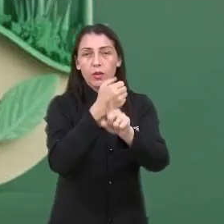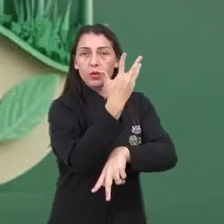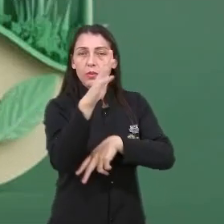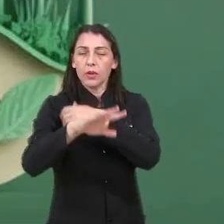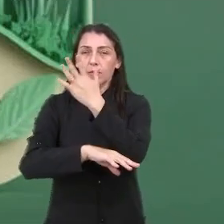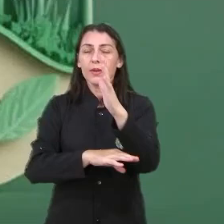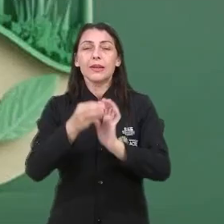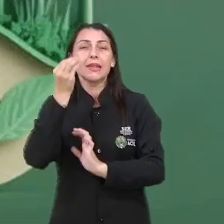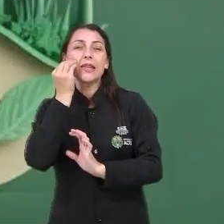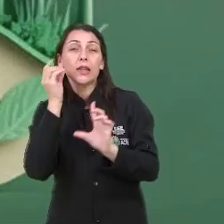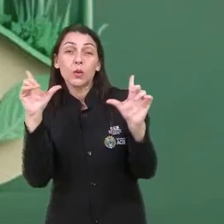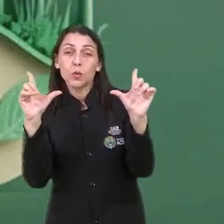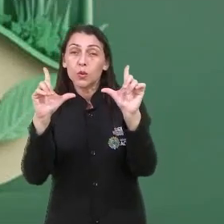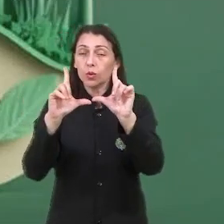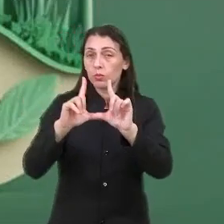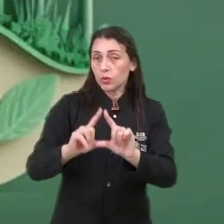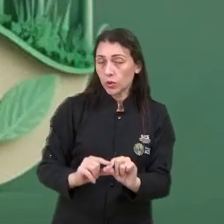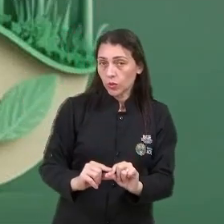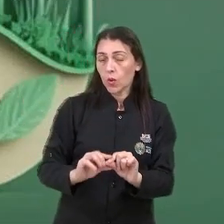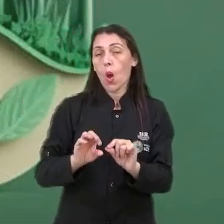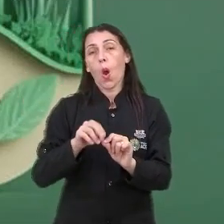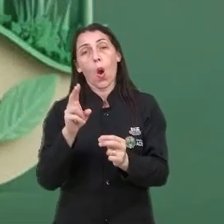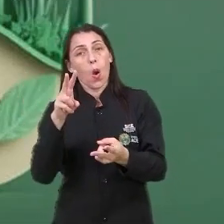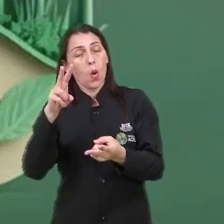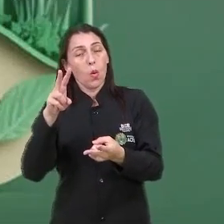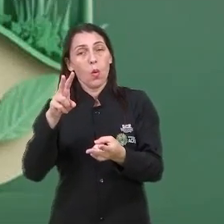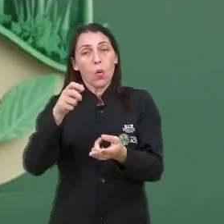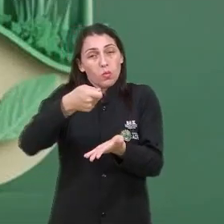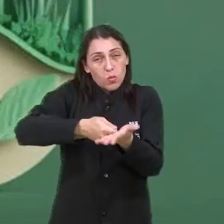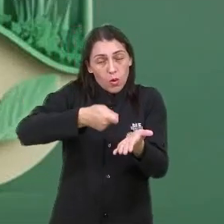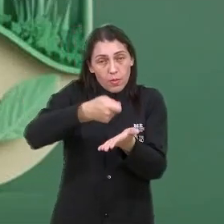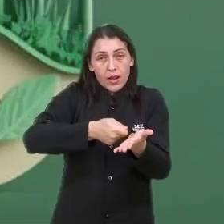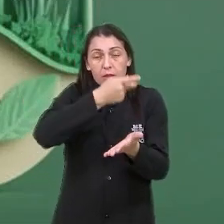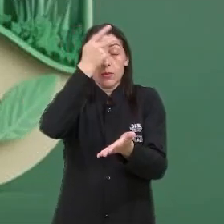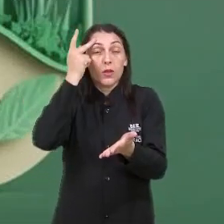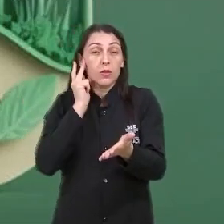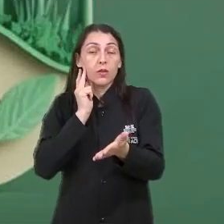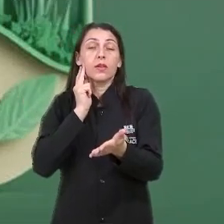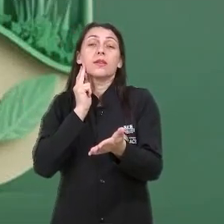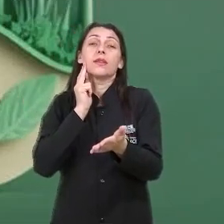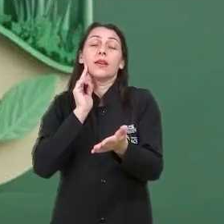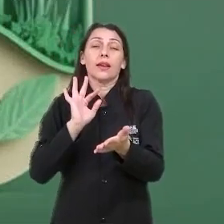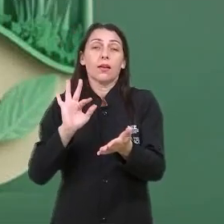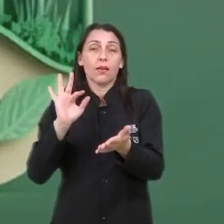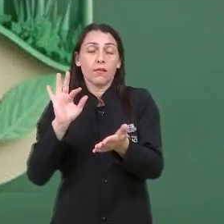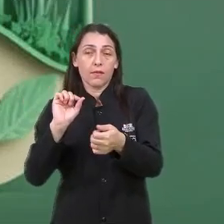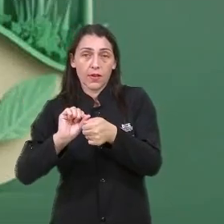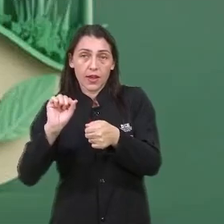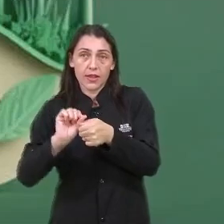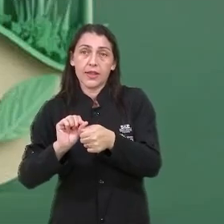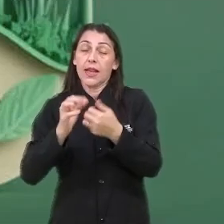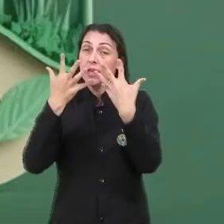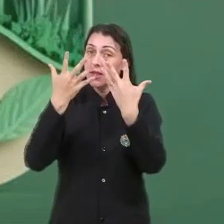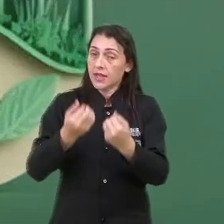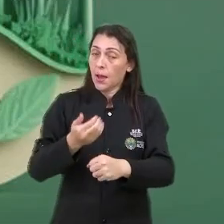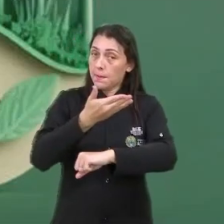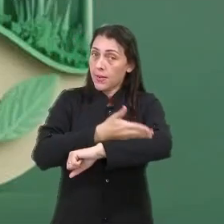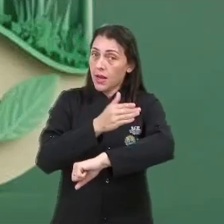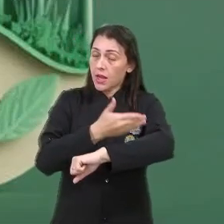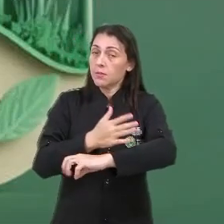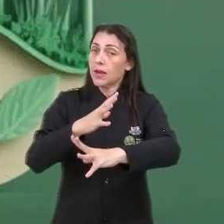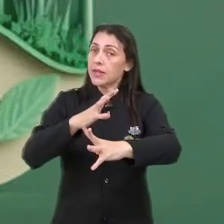tentar minimizar ou punir aqueles responsáveis, né, pelos impactos. E adotar práticas